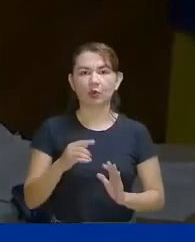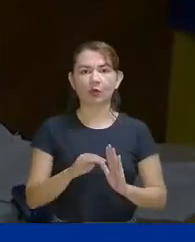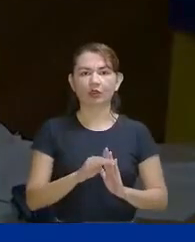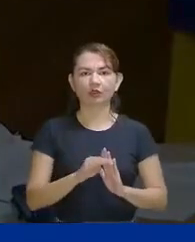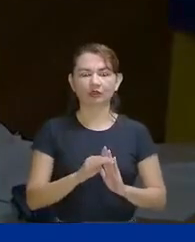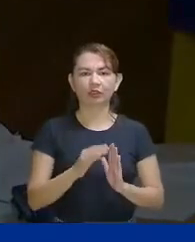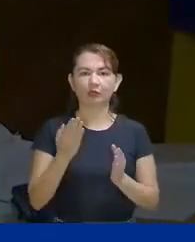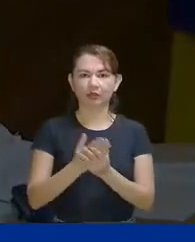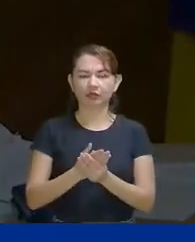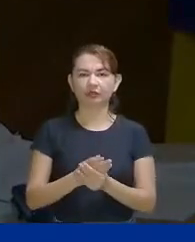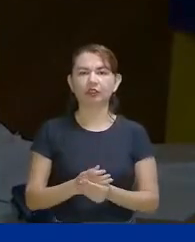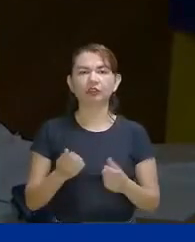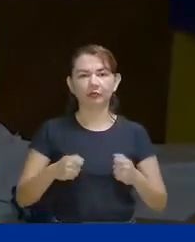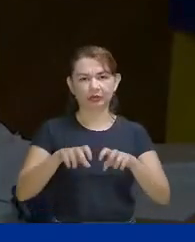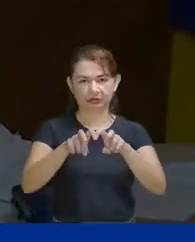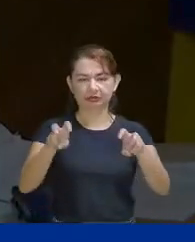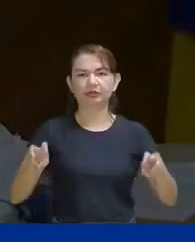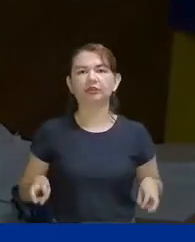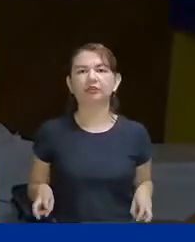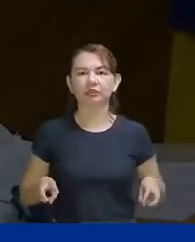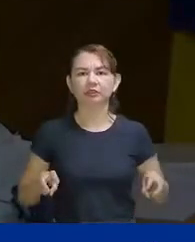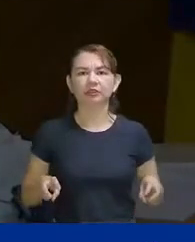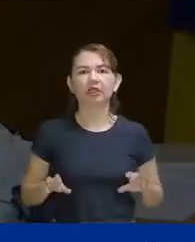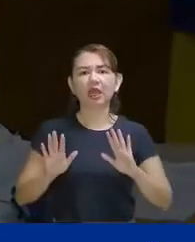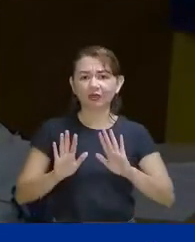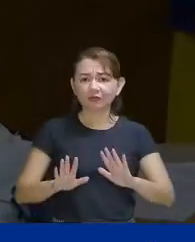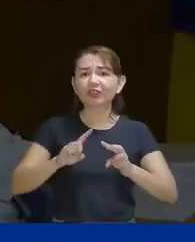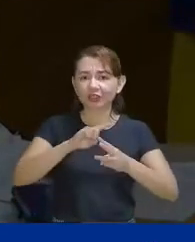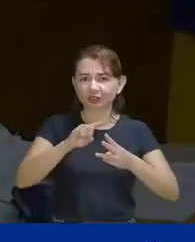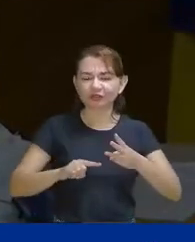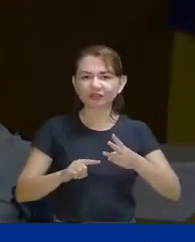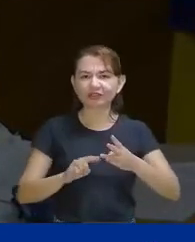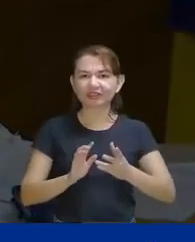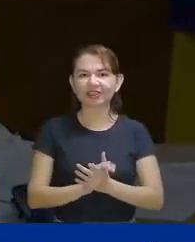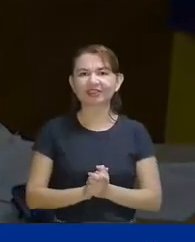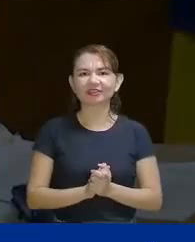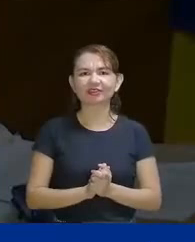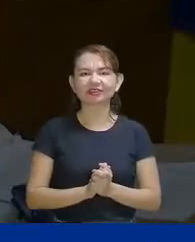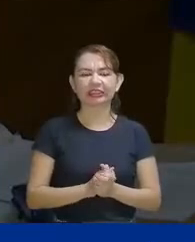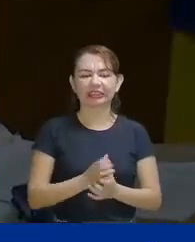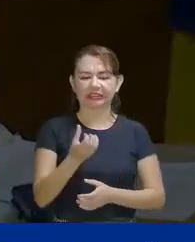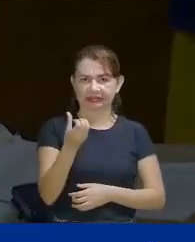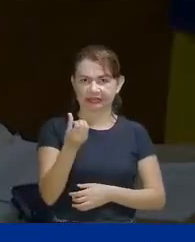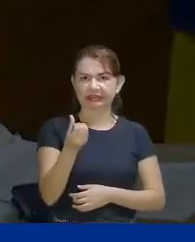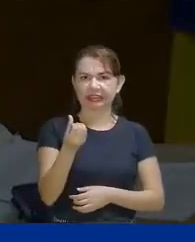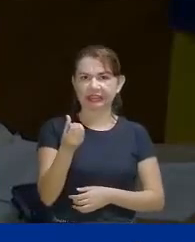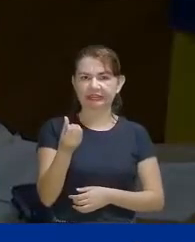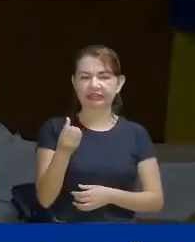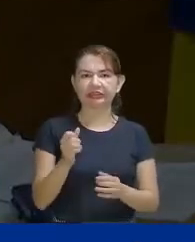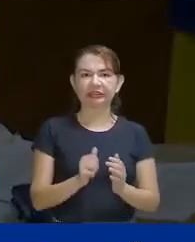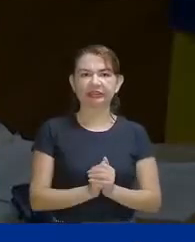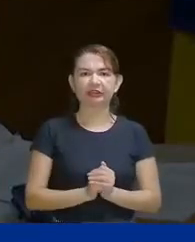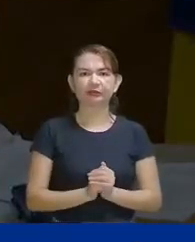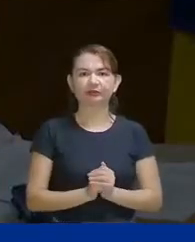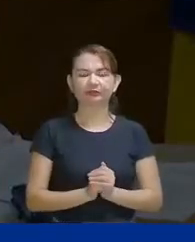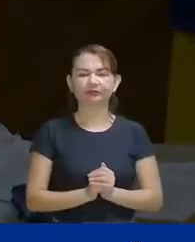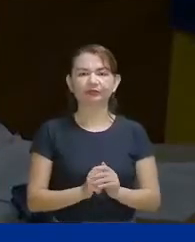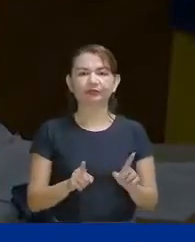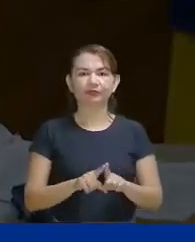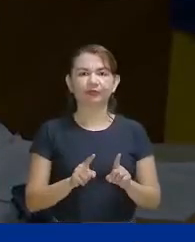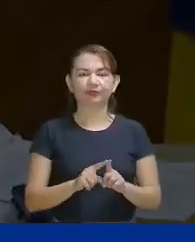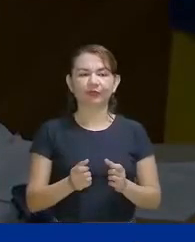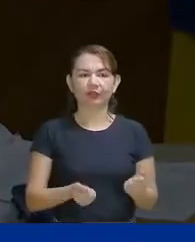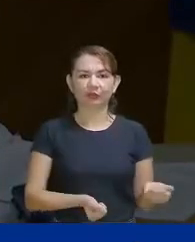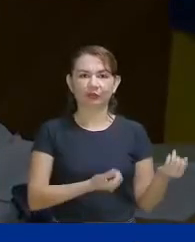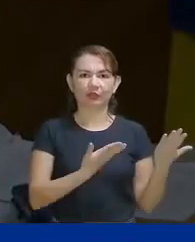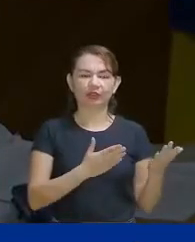na administrativa, vou precisar do quórum, e aí eu peço para Paola e Rivaldo, pelo menos, para dar o quórum de 6 aqui, e depois, então, temos uma